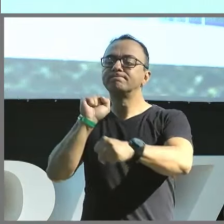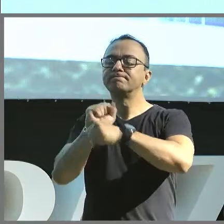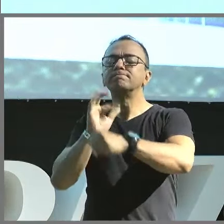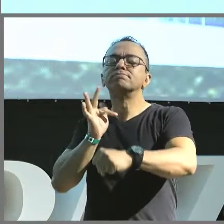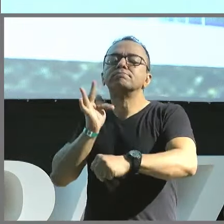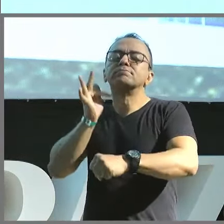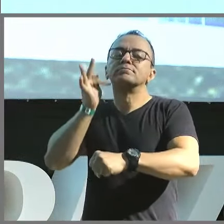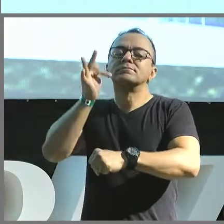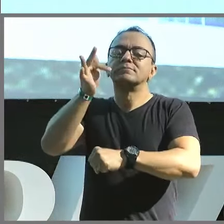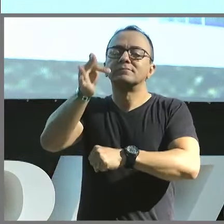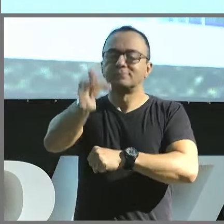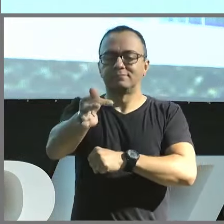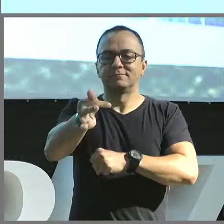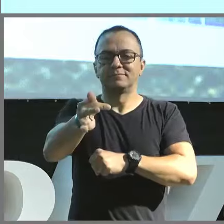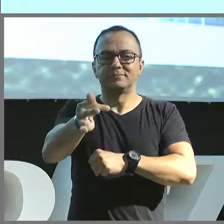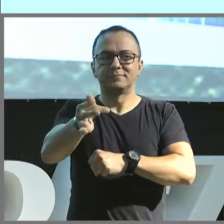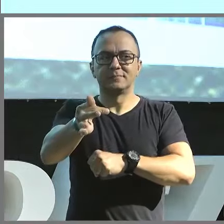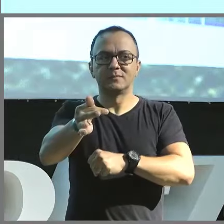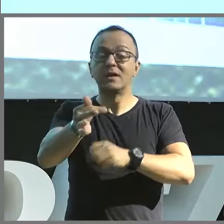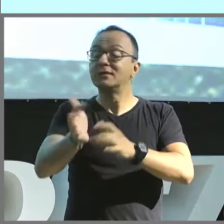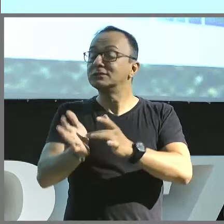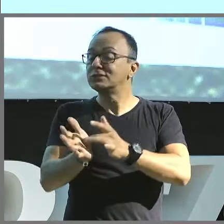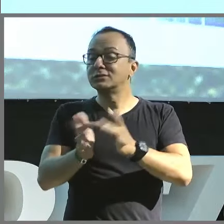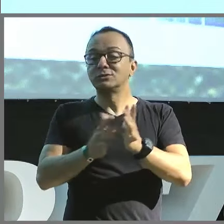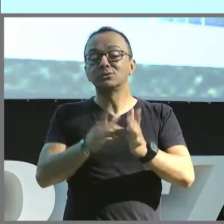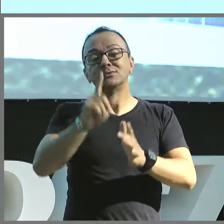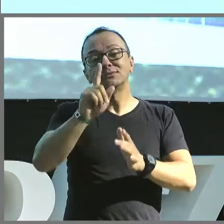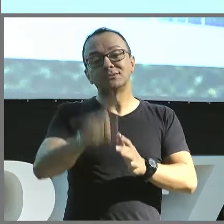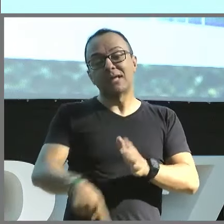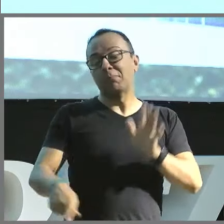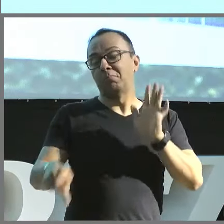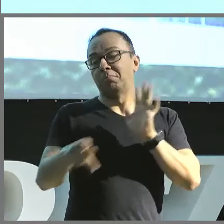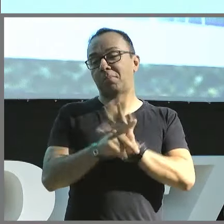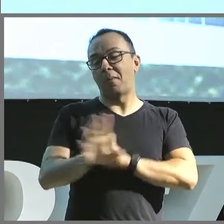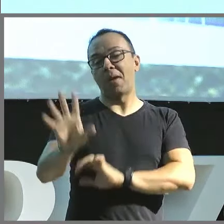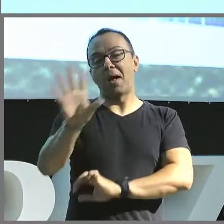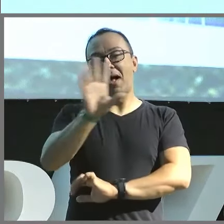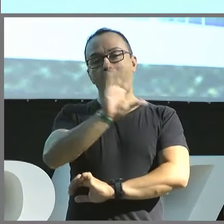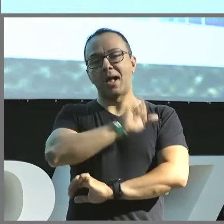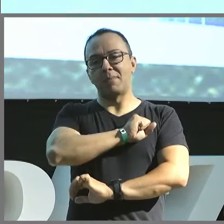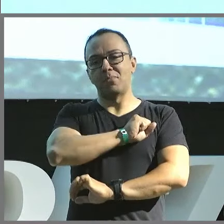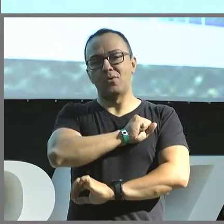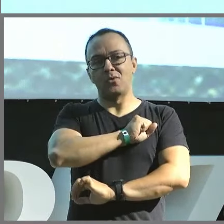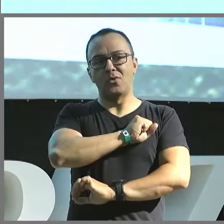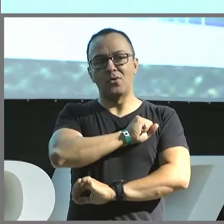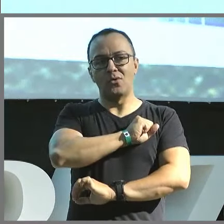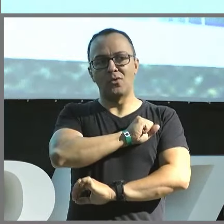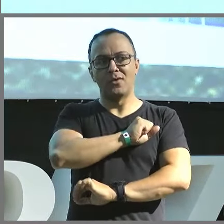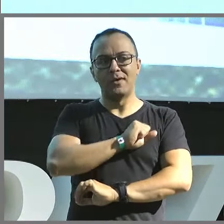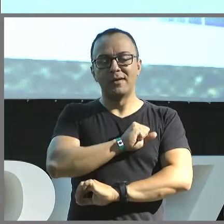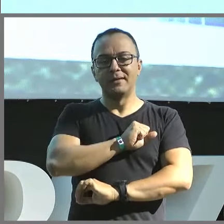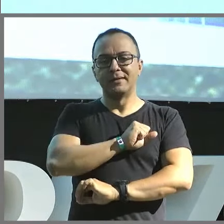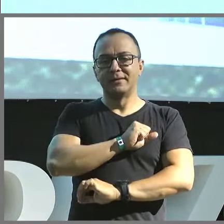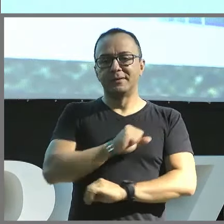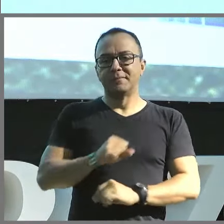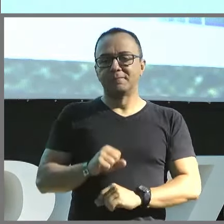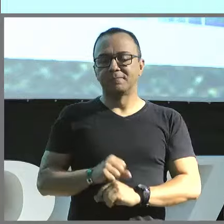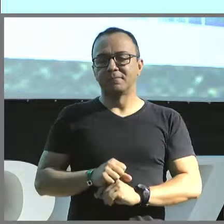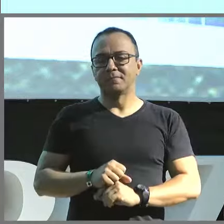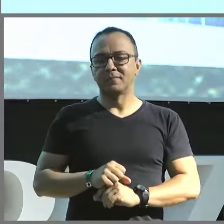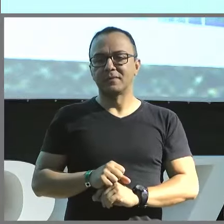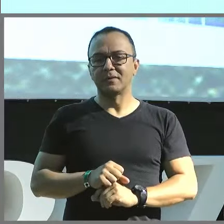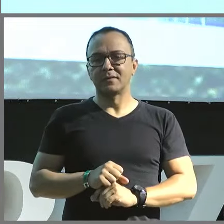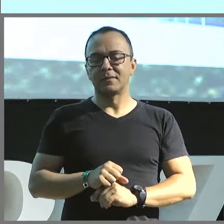ama e que se sobrepõe todas as agressões, porque está a serviço da paz,